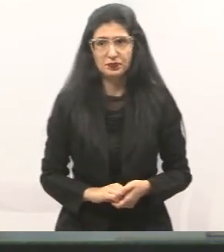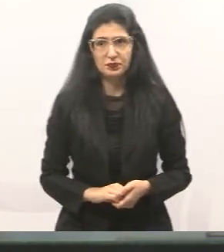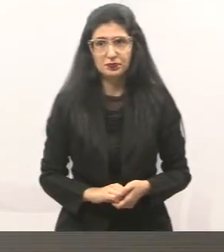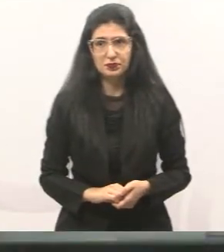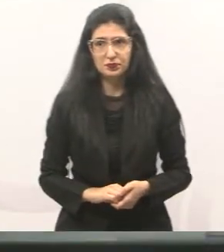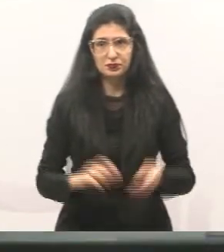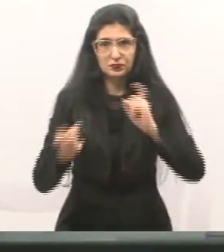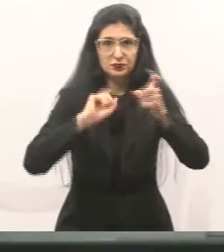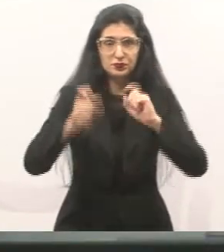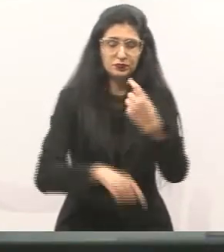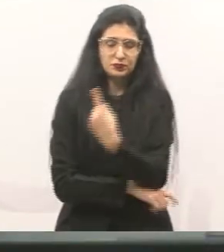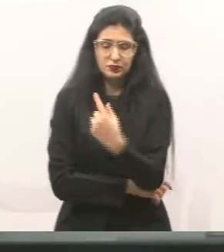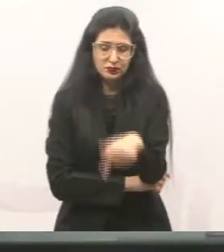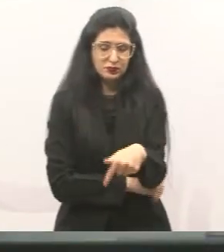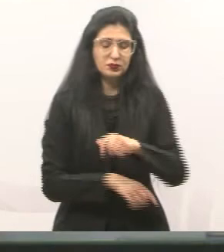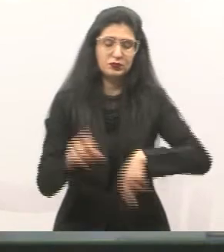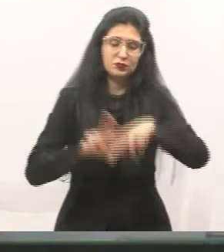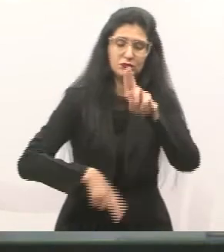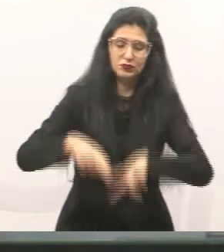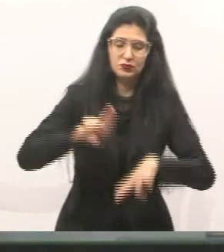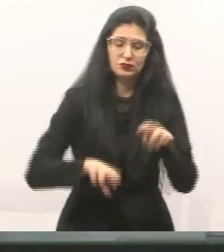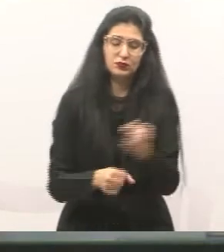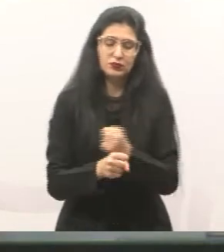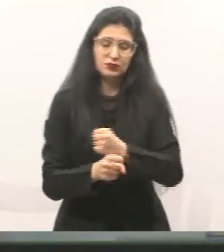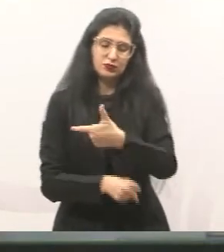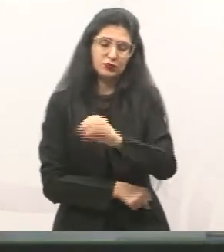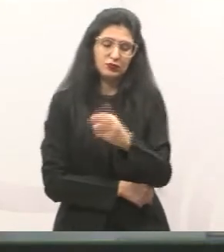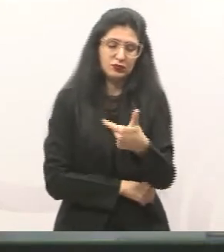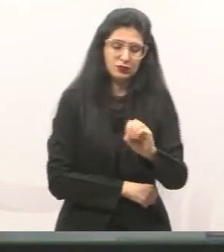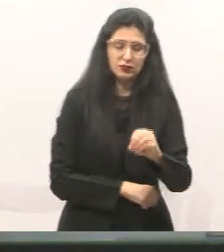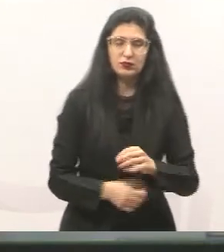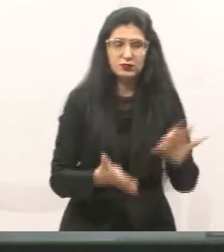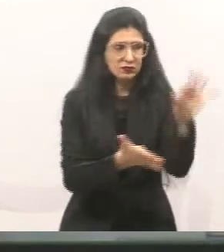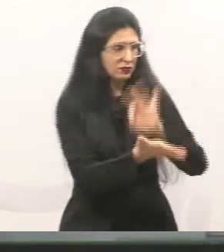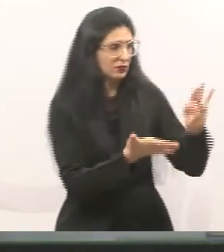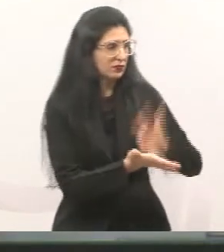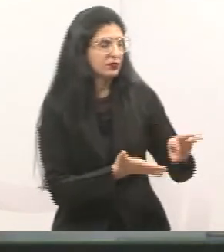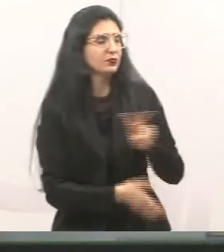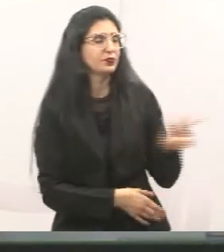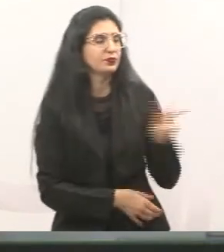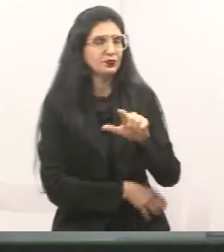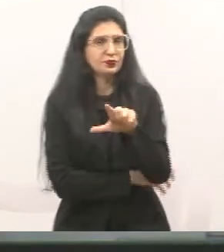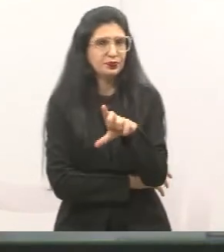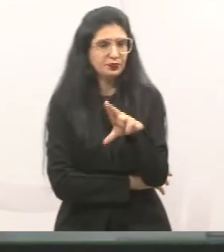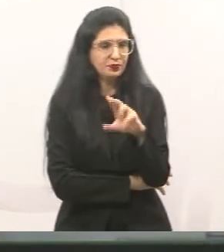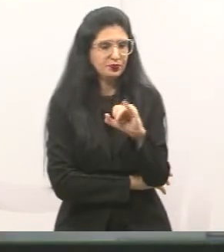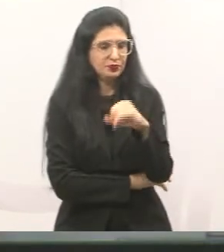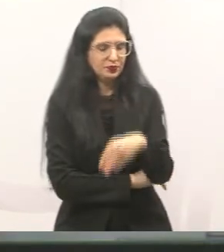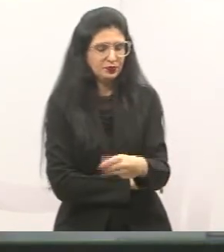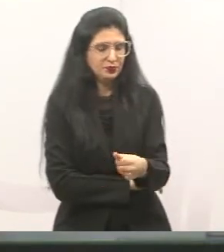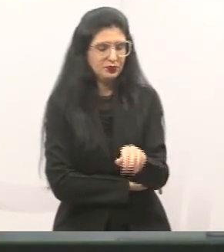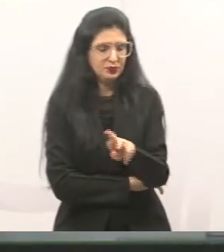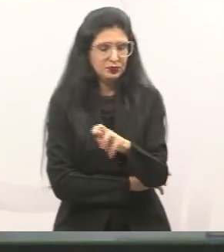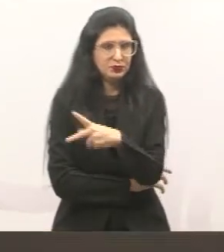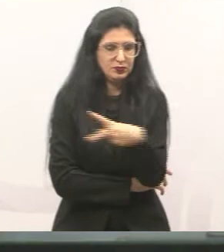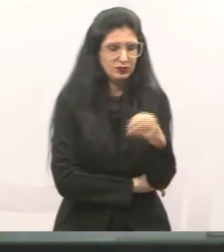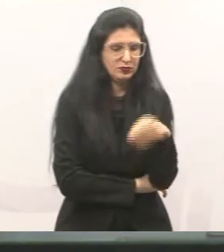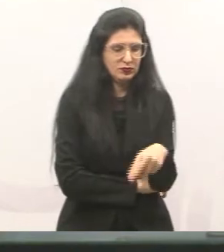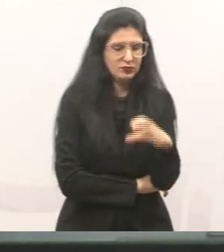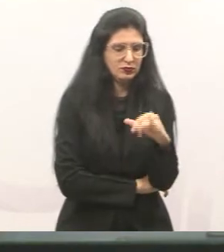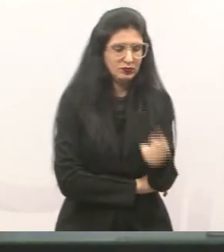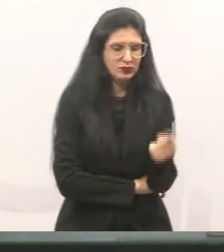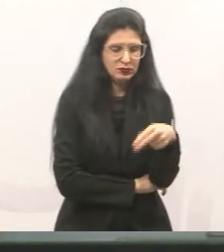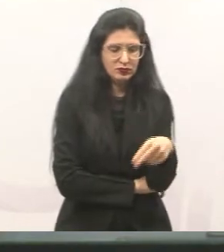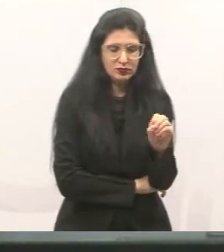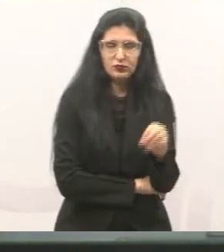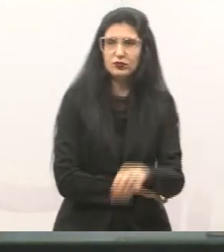Sessões, 17 de junho de 2020, autoria vereadora Lucimar Ponciano. Não